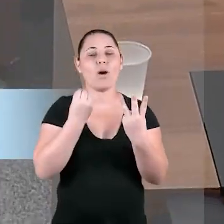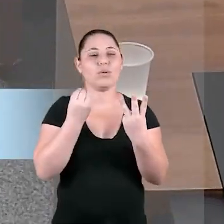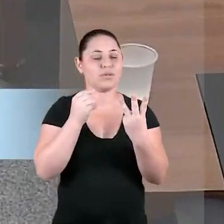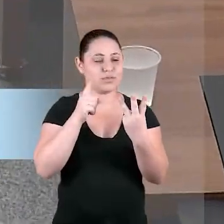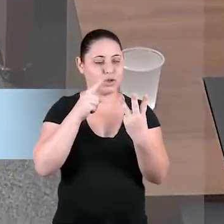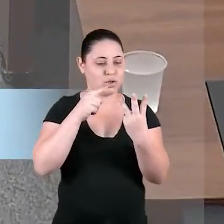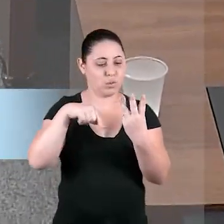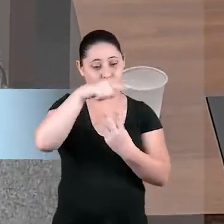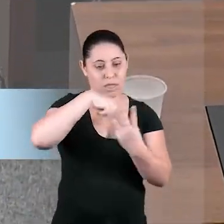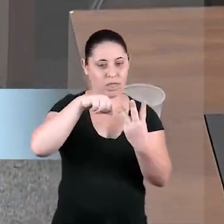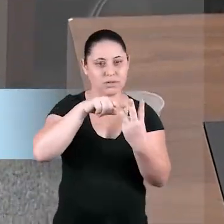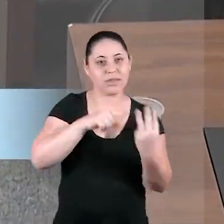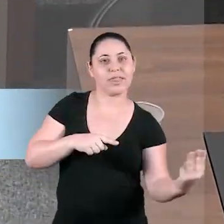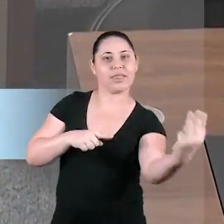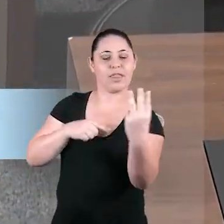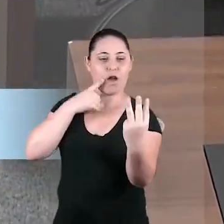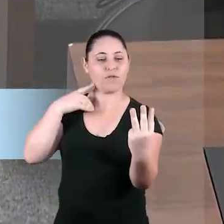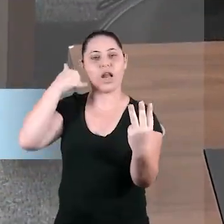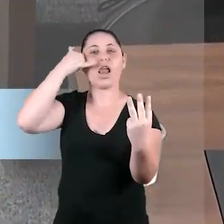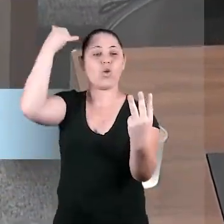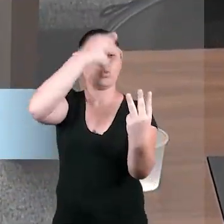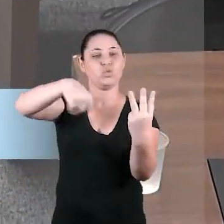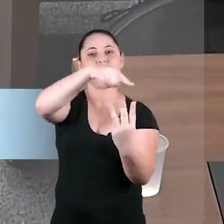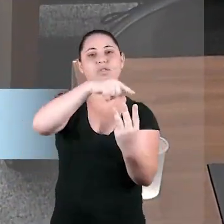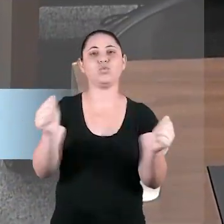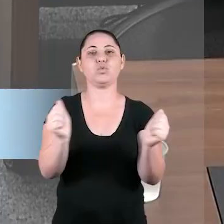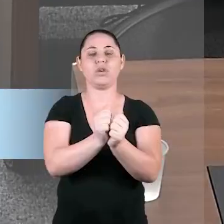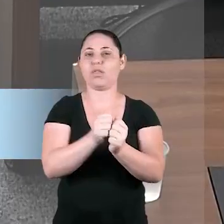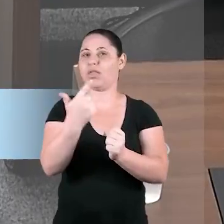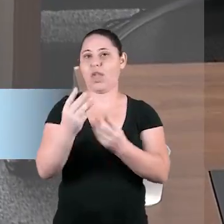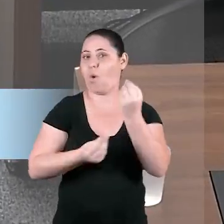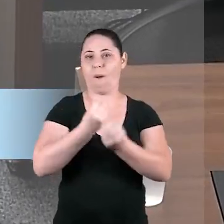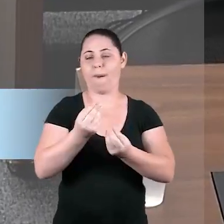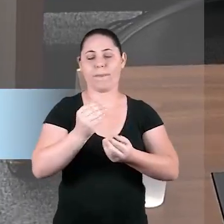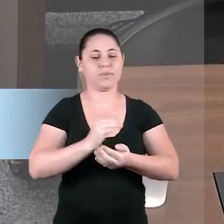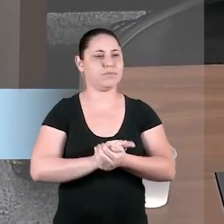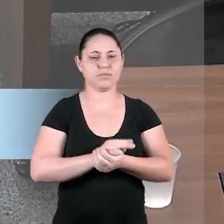uma conferência para poder falar com os 3, não tem como, né? E aí ele virou